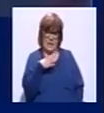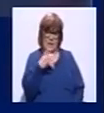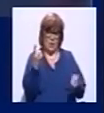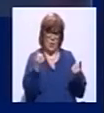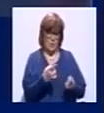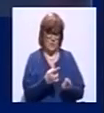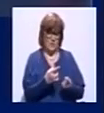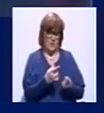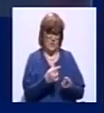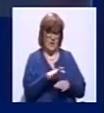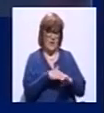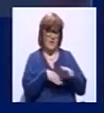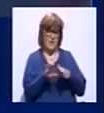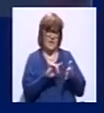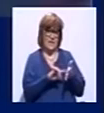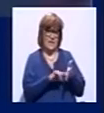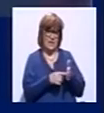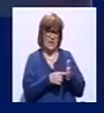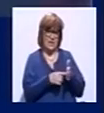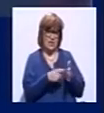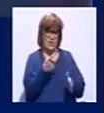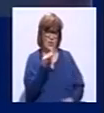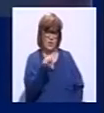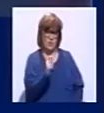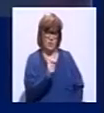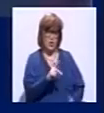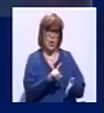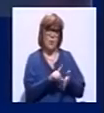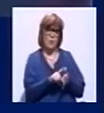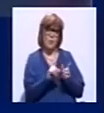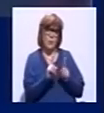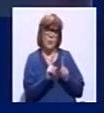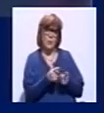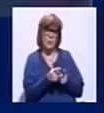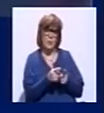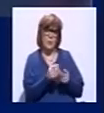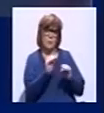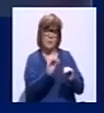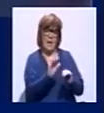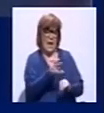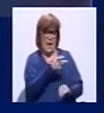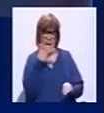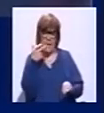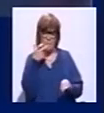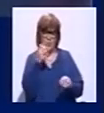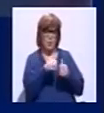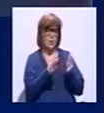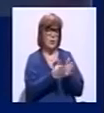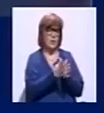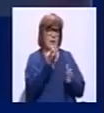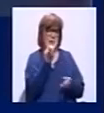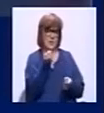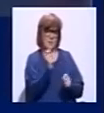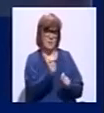a fazer os testes em dois meses o presente projeto curso para implementação rápida no total você três meses